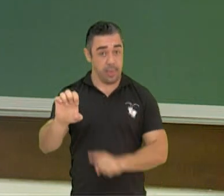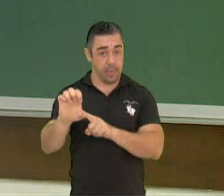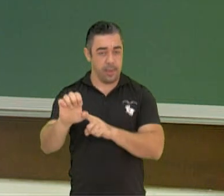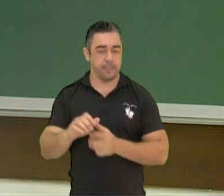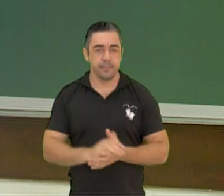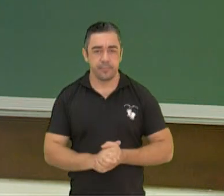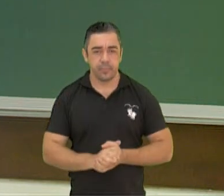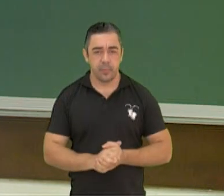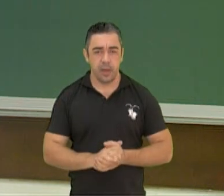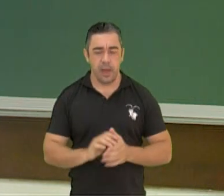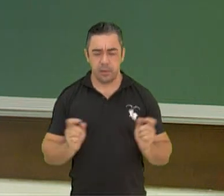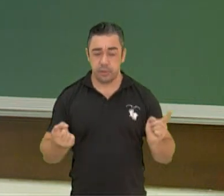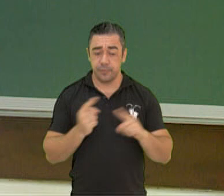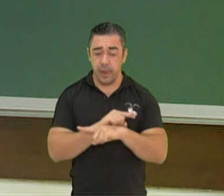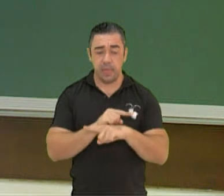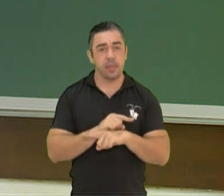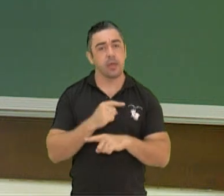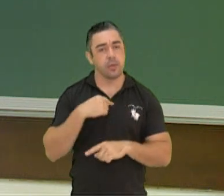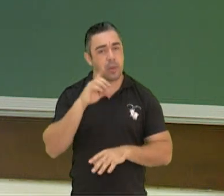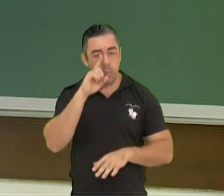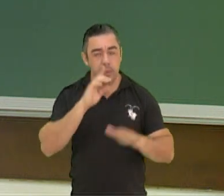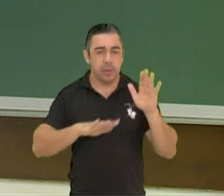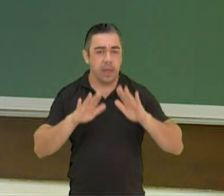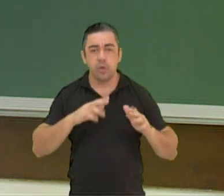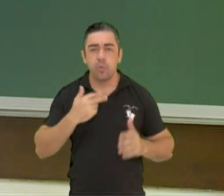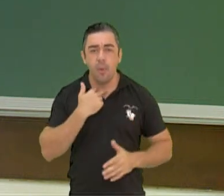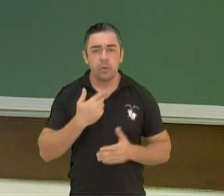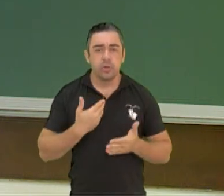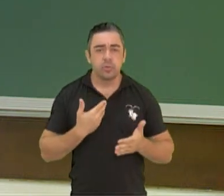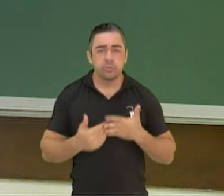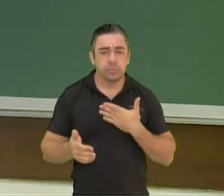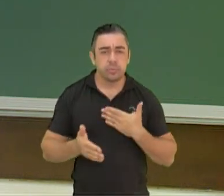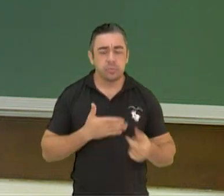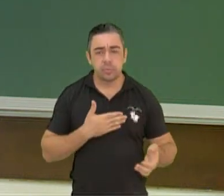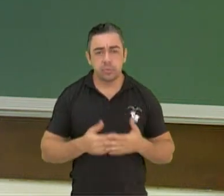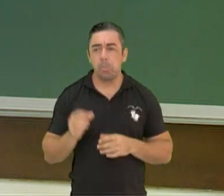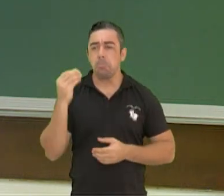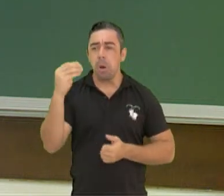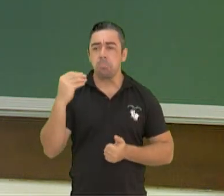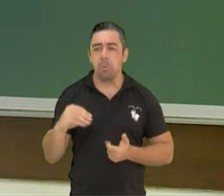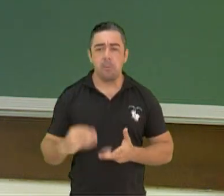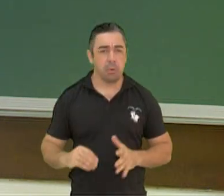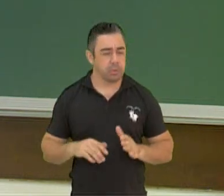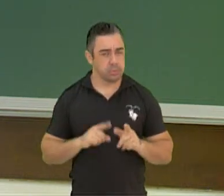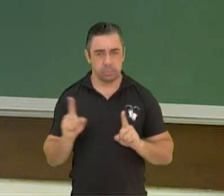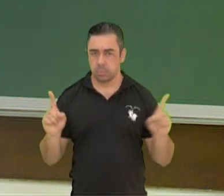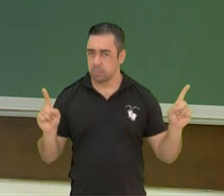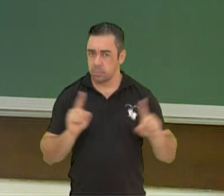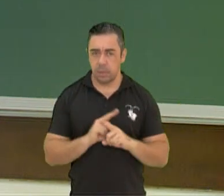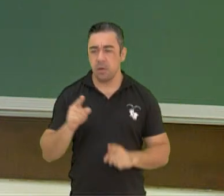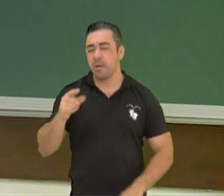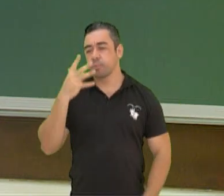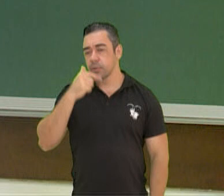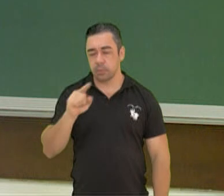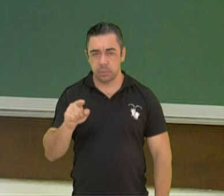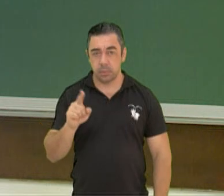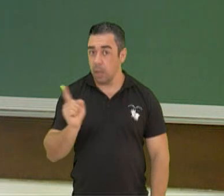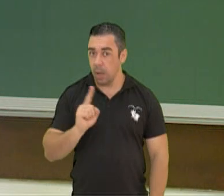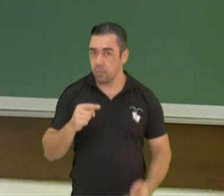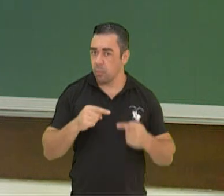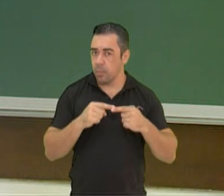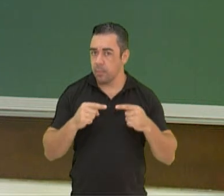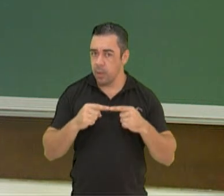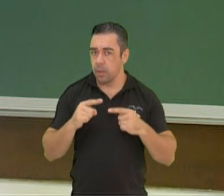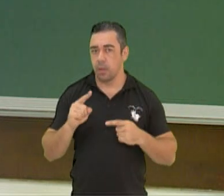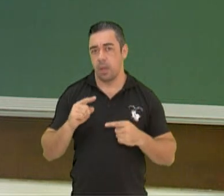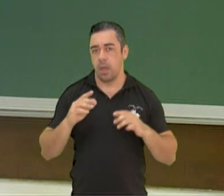uma adversidade? Opa, então eu preciso cuidar. Eu não posso simplesmente catar qualquer uma, jogar ali e falar, essa ficou bonitinha. Mas, de repente,